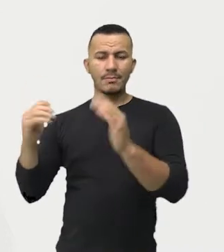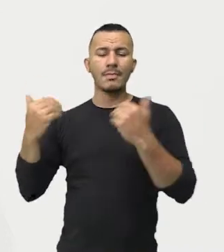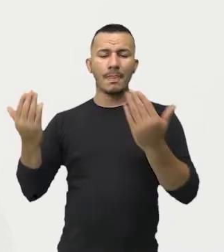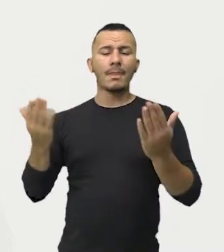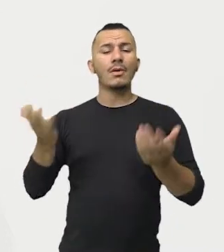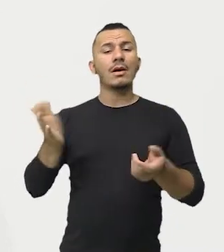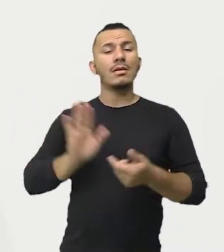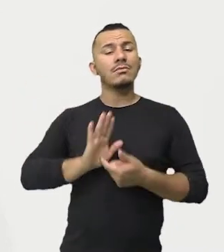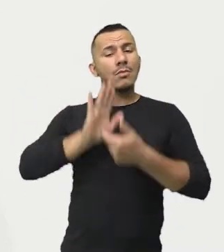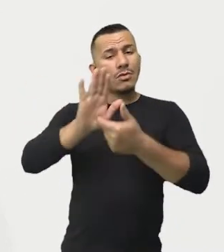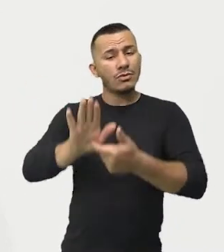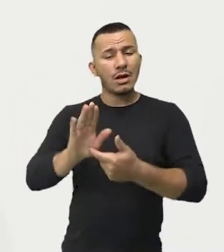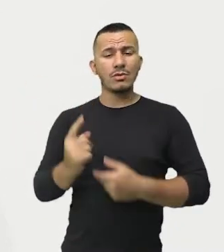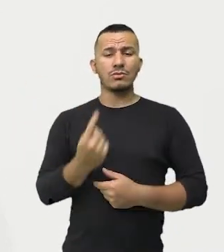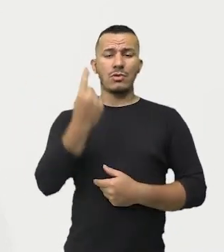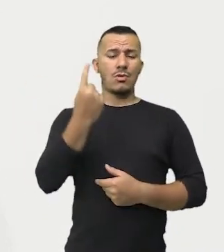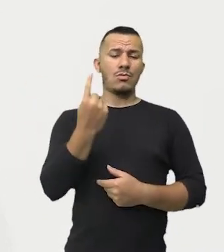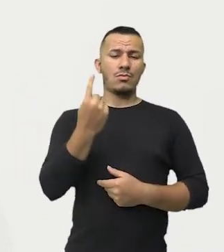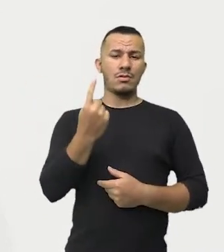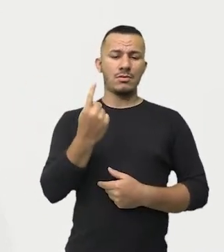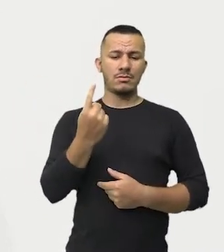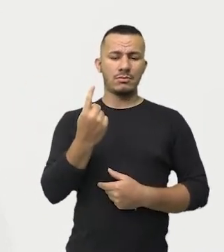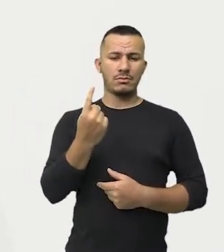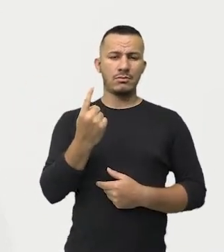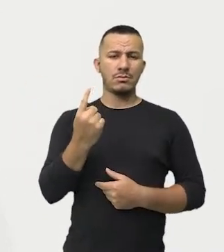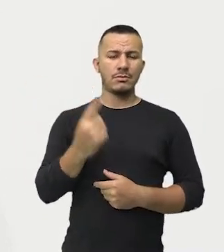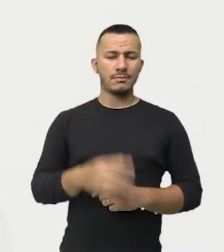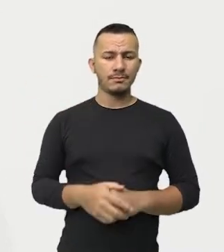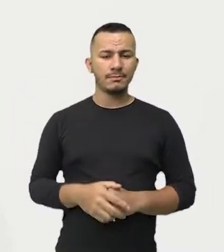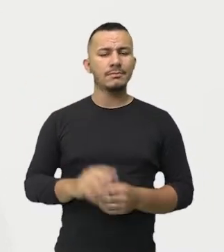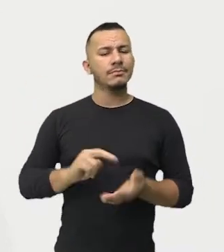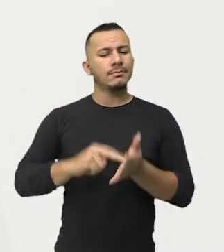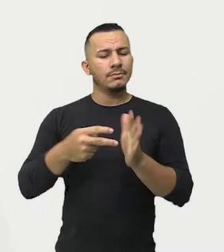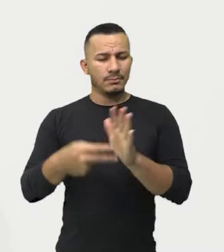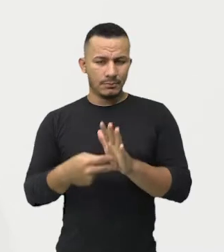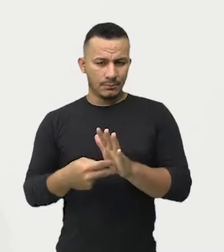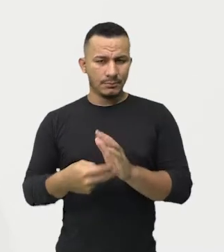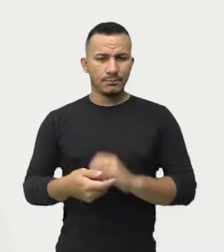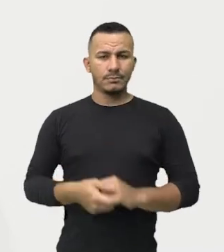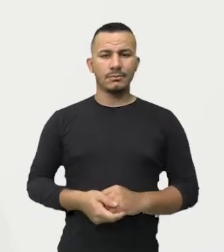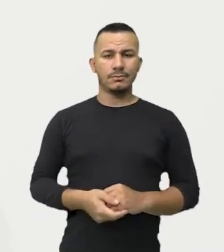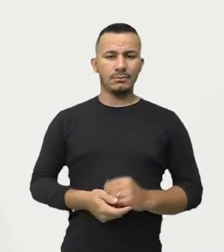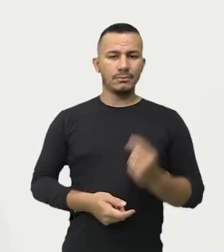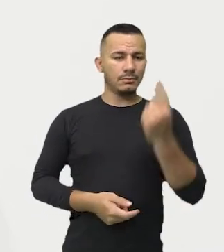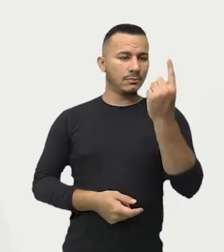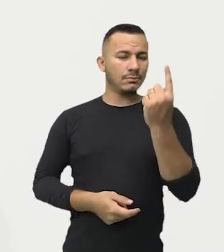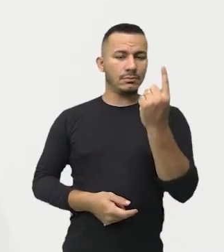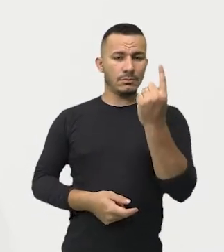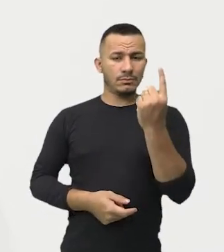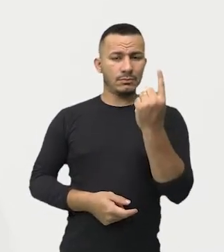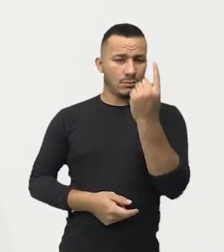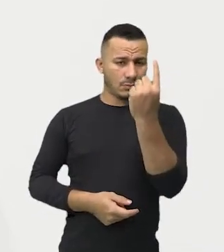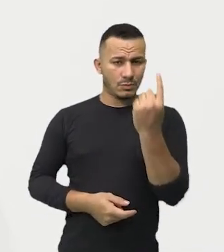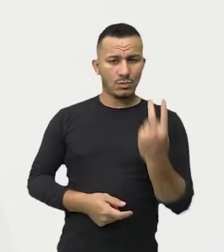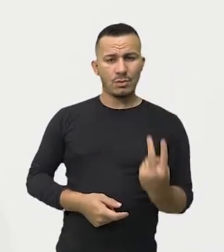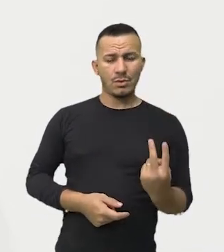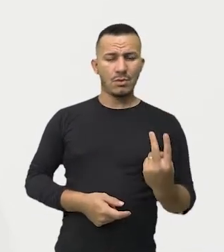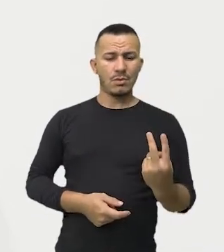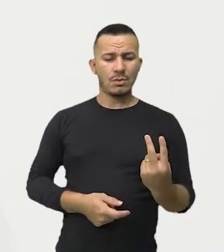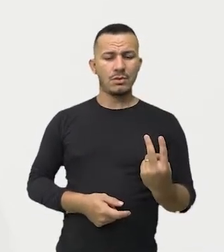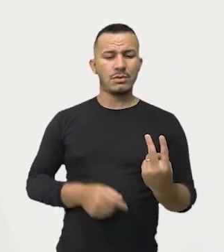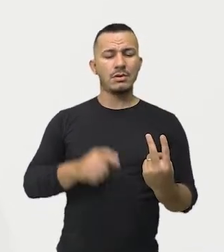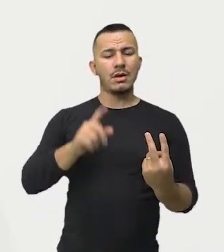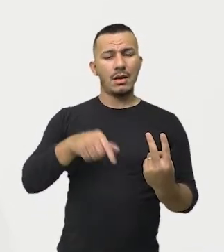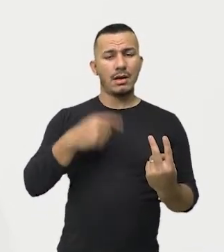queremos representar uma parte. Quer dizer, então, que o número 1 sobre 2, a fração 1 sobre 2,